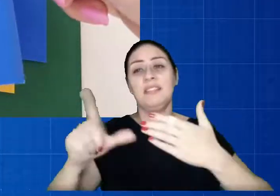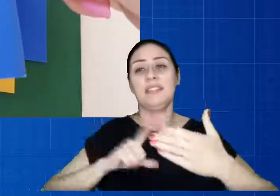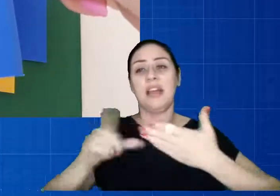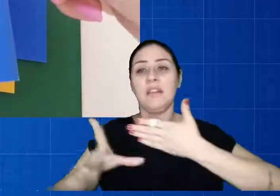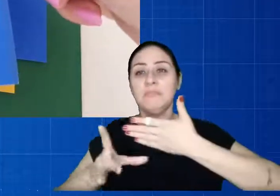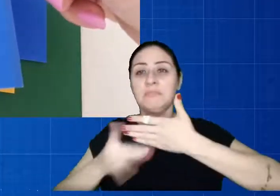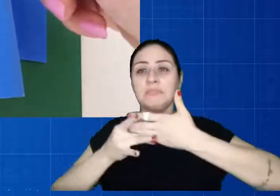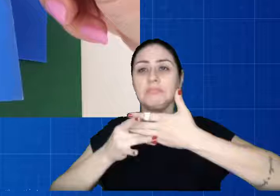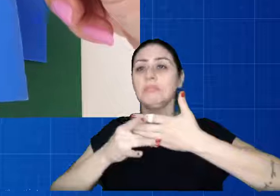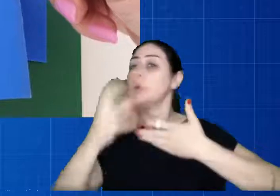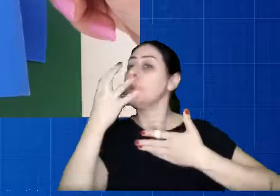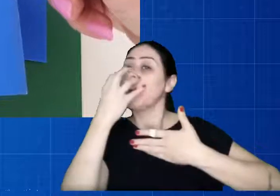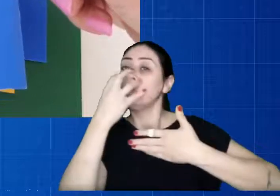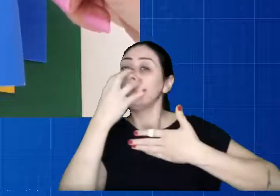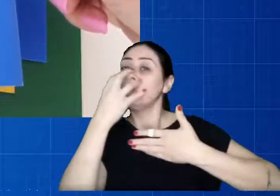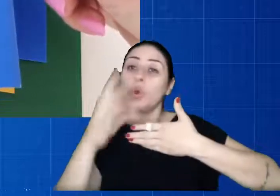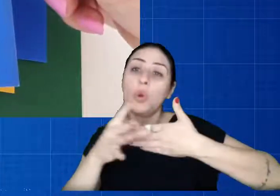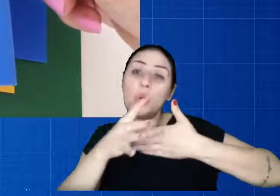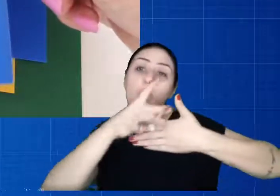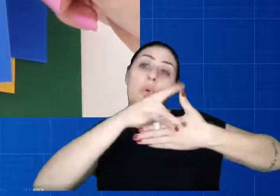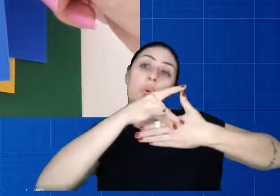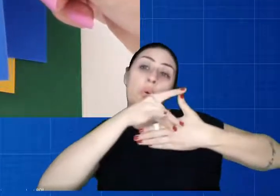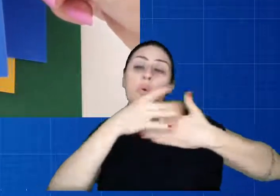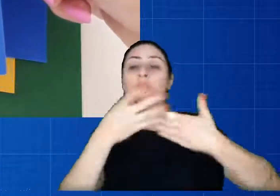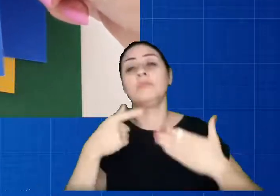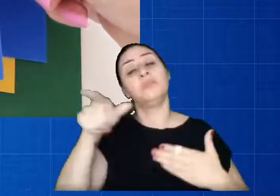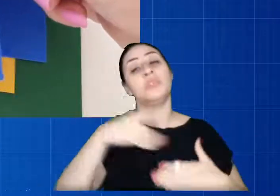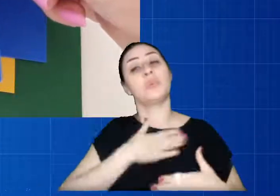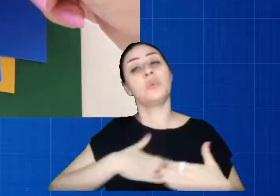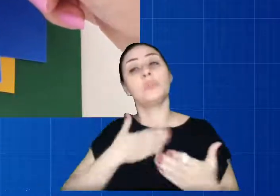a figura do cachorrinho que você gostou naquele encarte, naquela